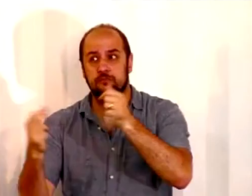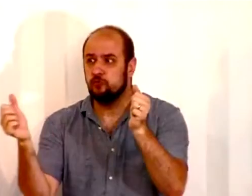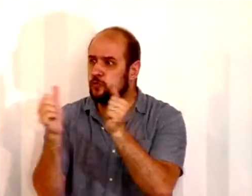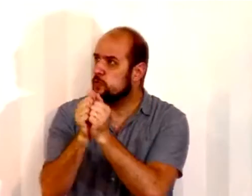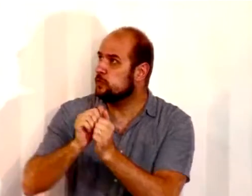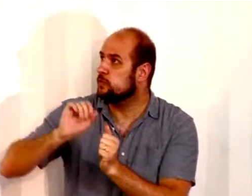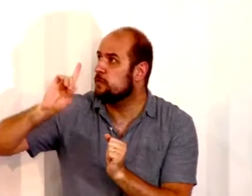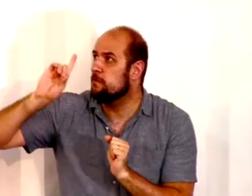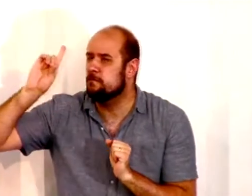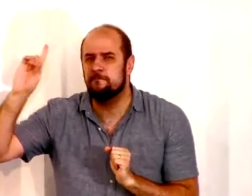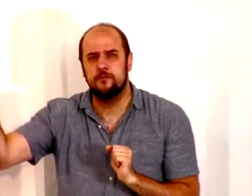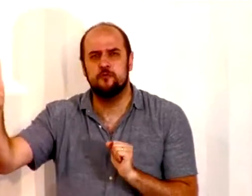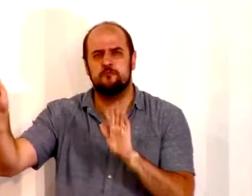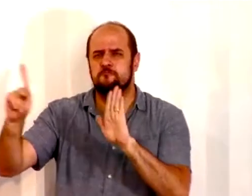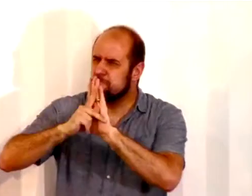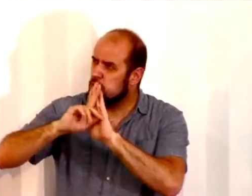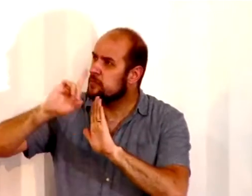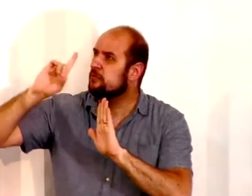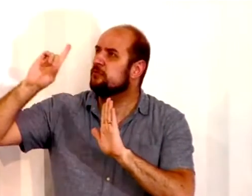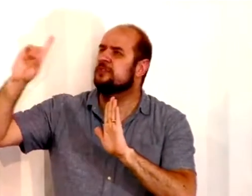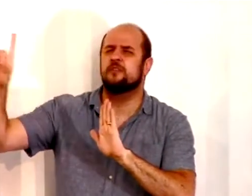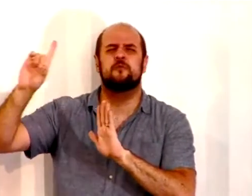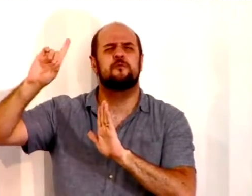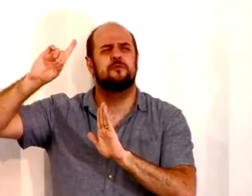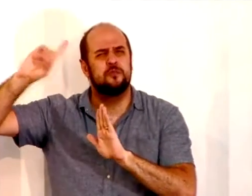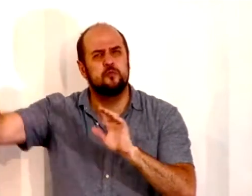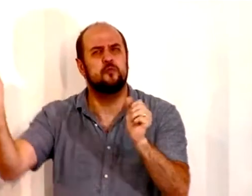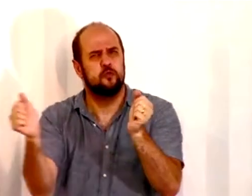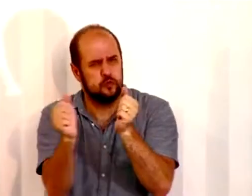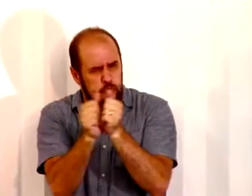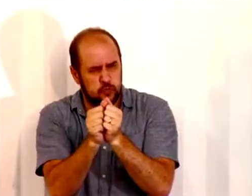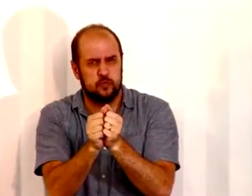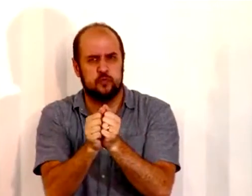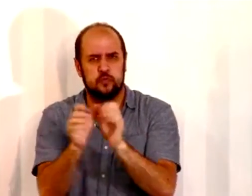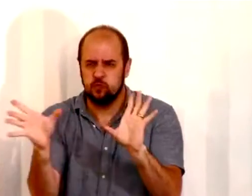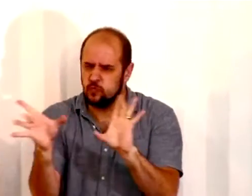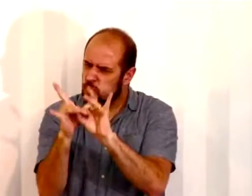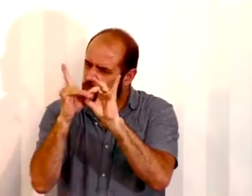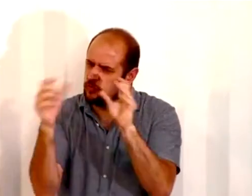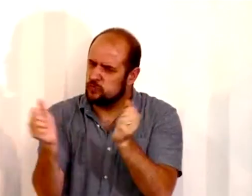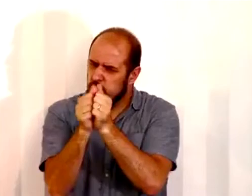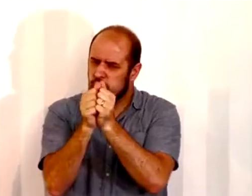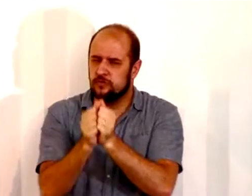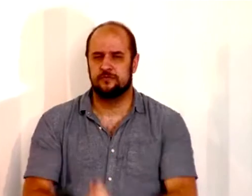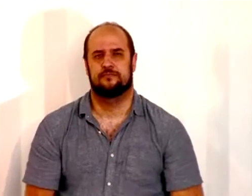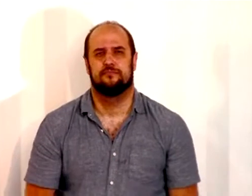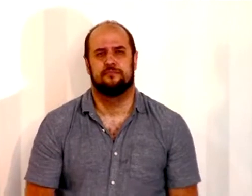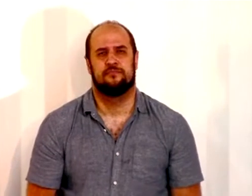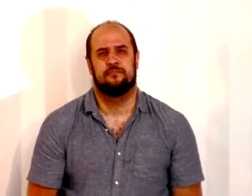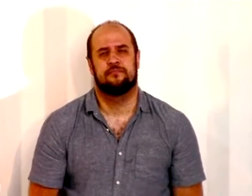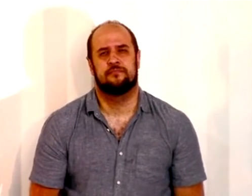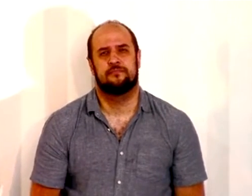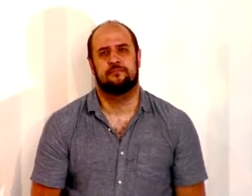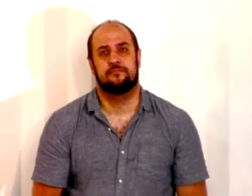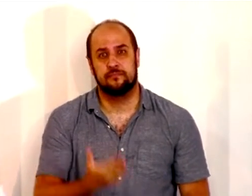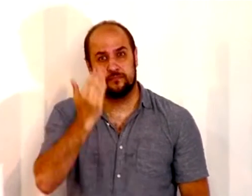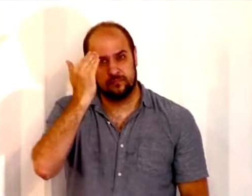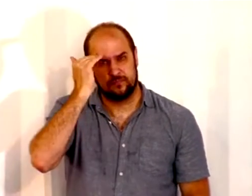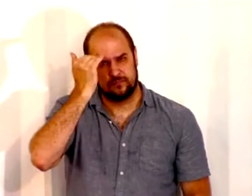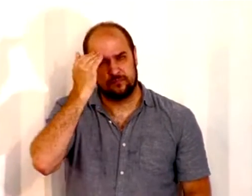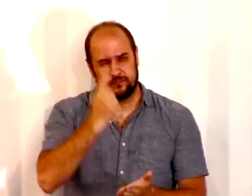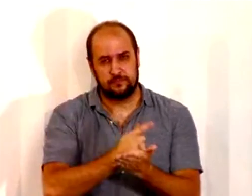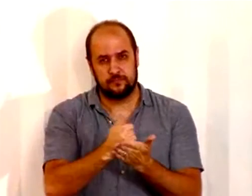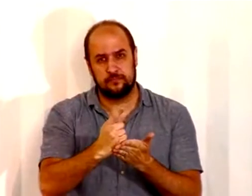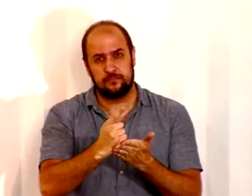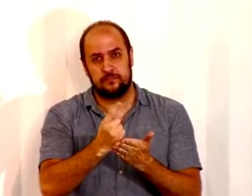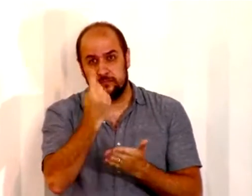Deus, no princípio era o Verbo, e o Verbo era Deus. Você vai ver a descrição de